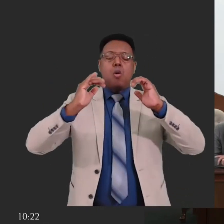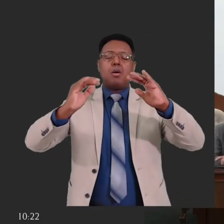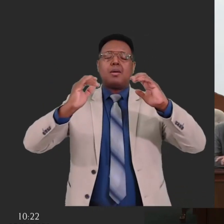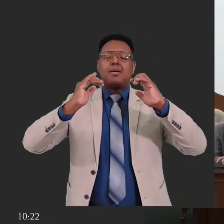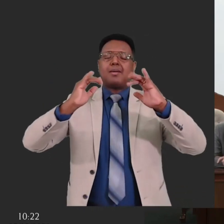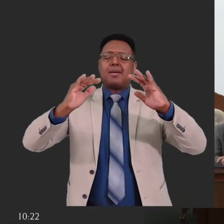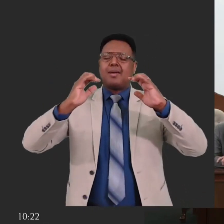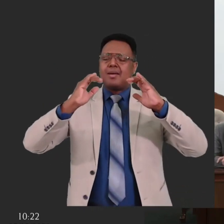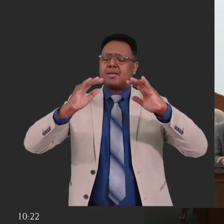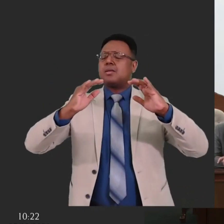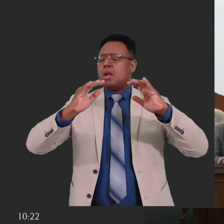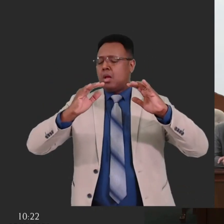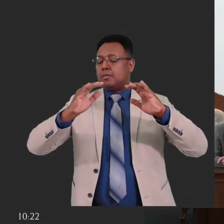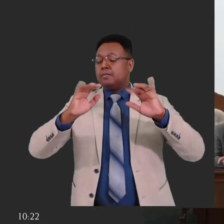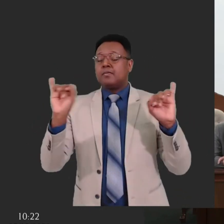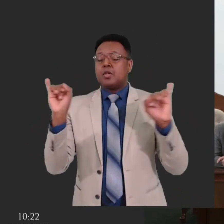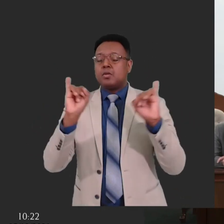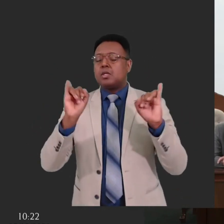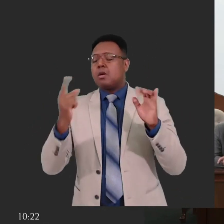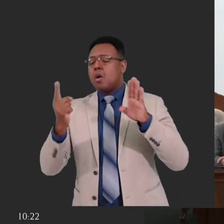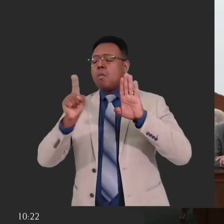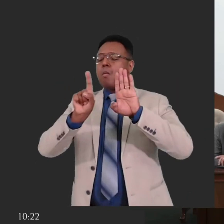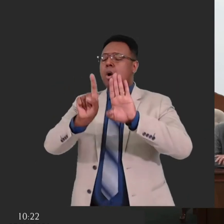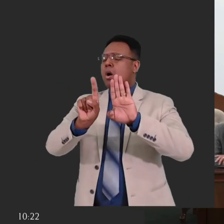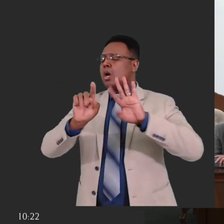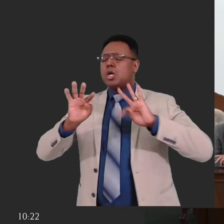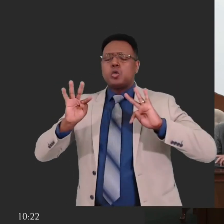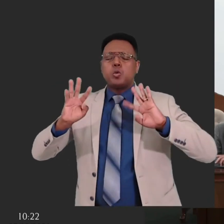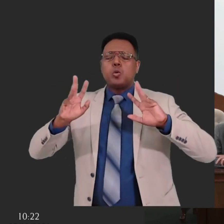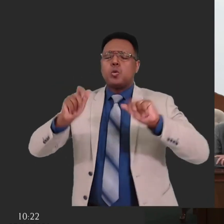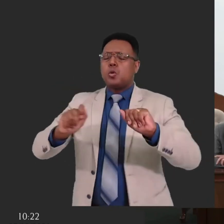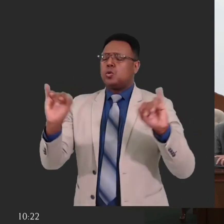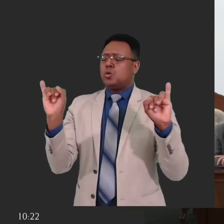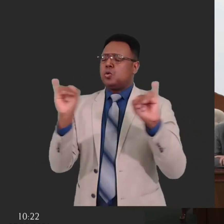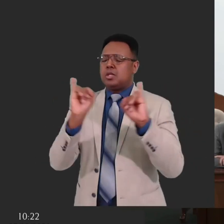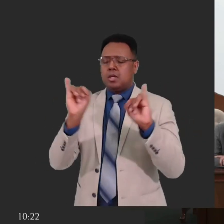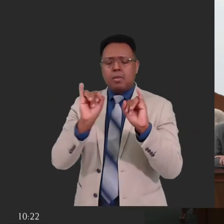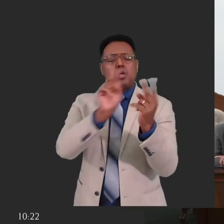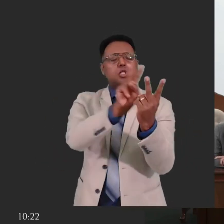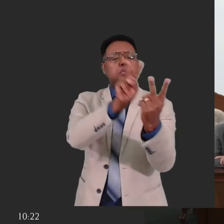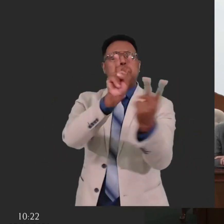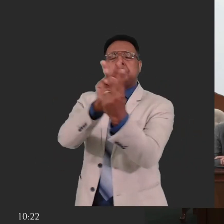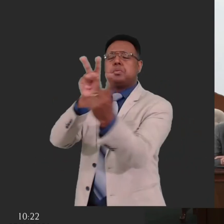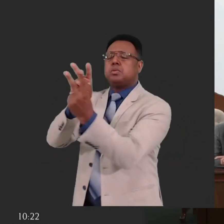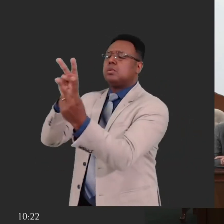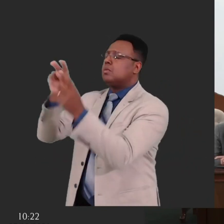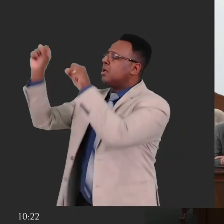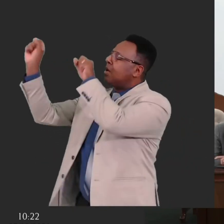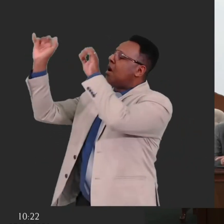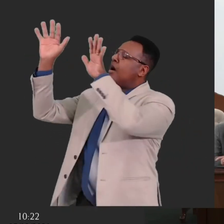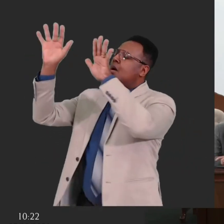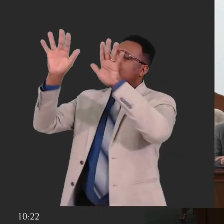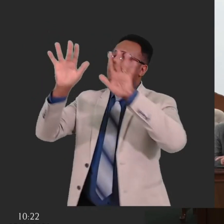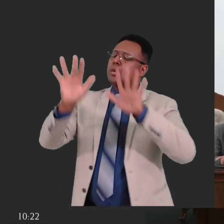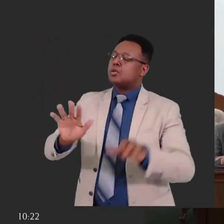nesta noite, os irmãos na porta e todos aqui presentes, os que estão na conexão também. No nome do Senhor